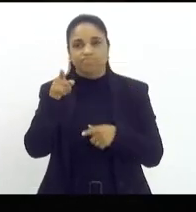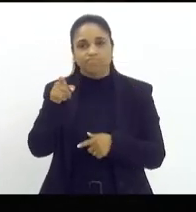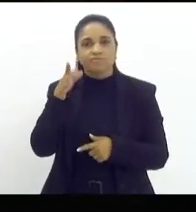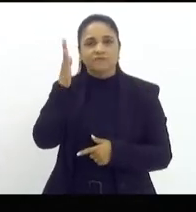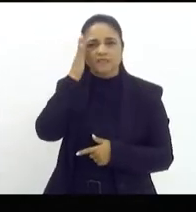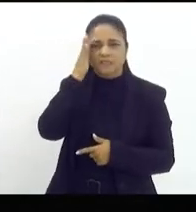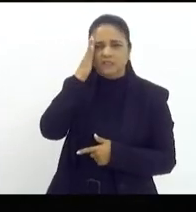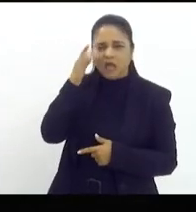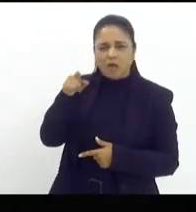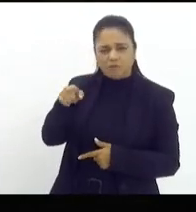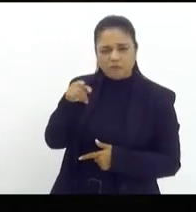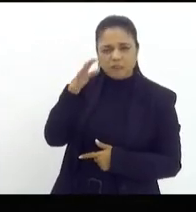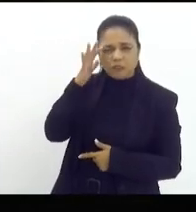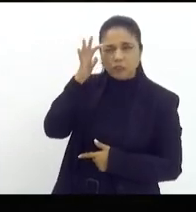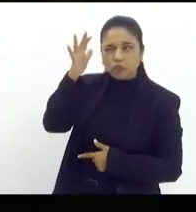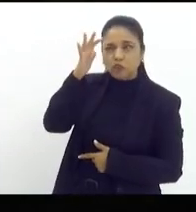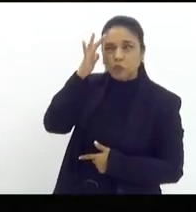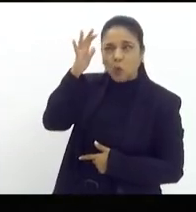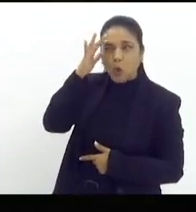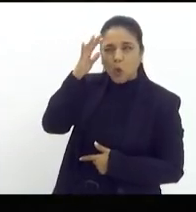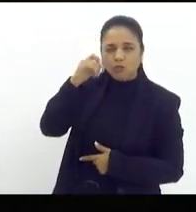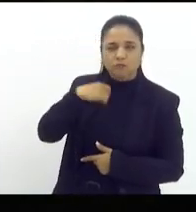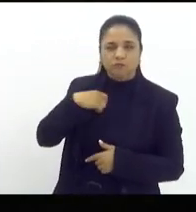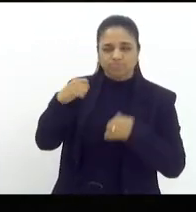que tem sonhos municipais